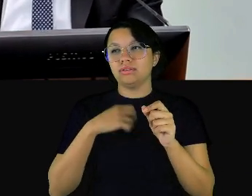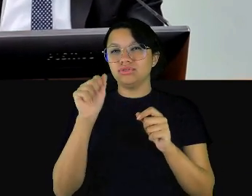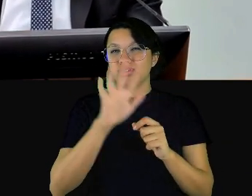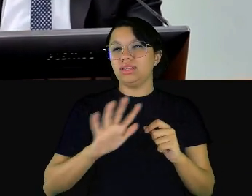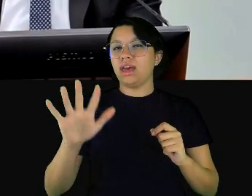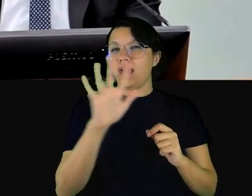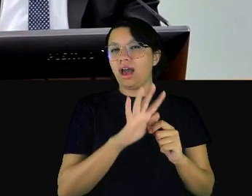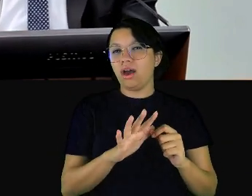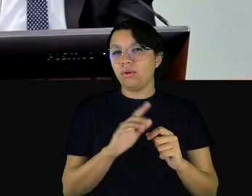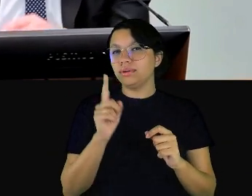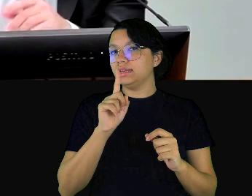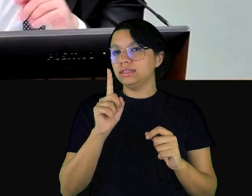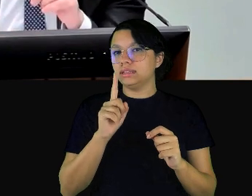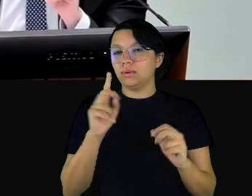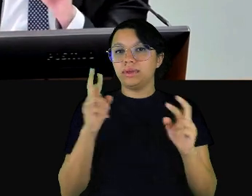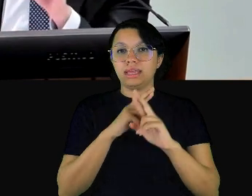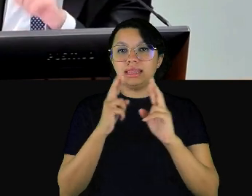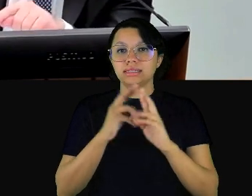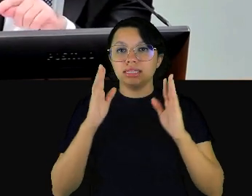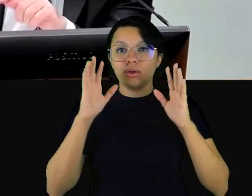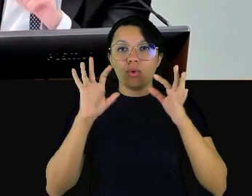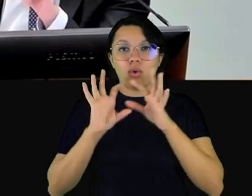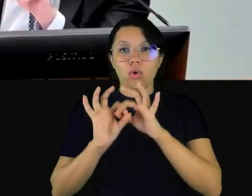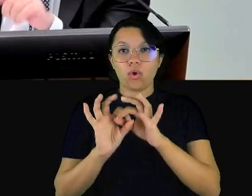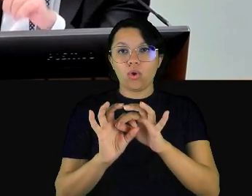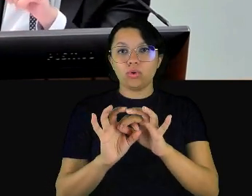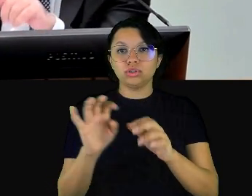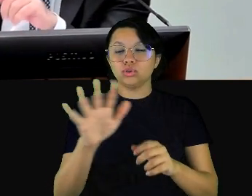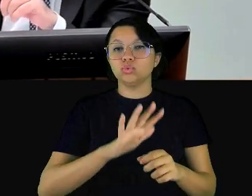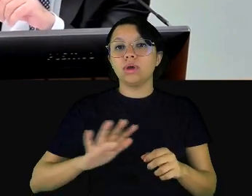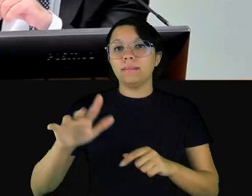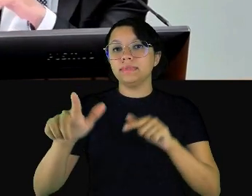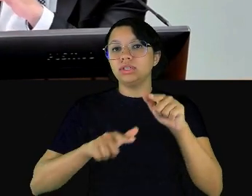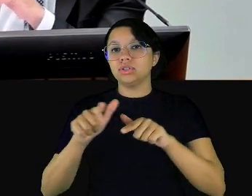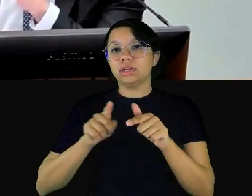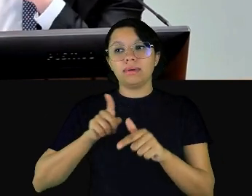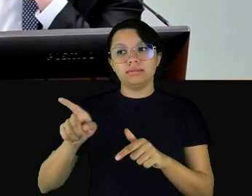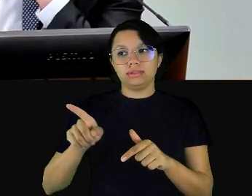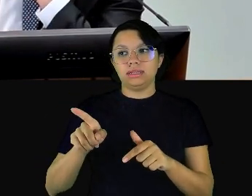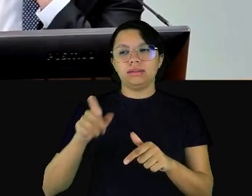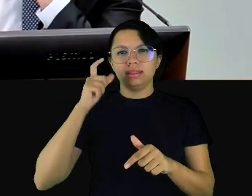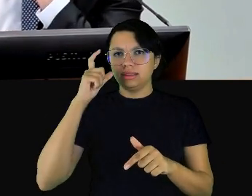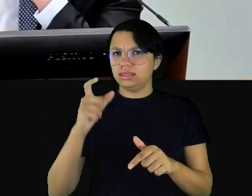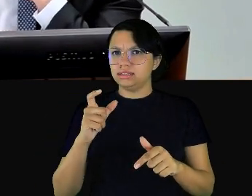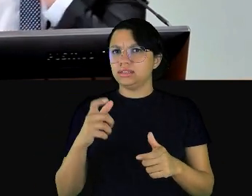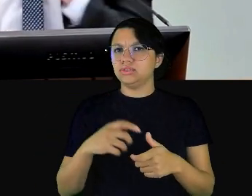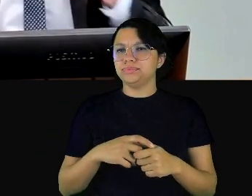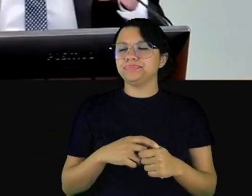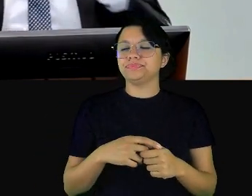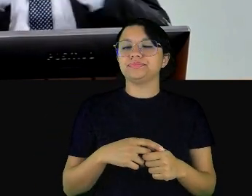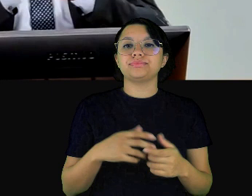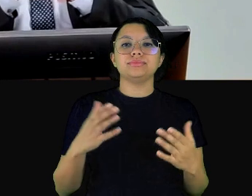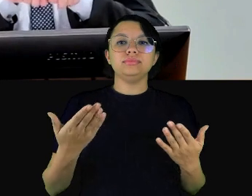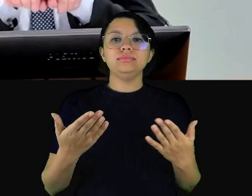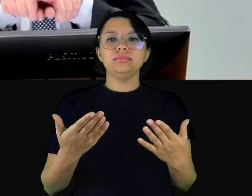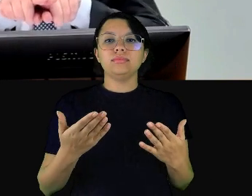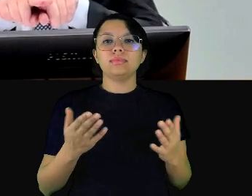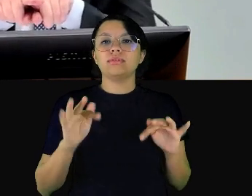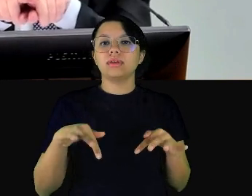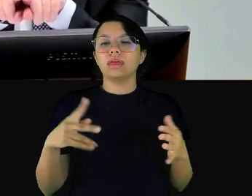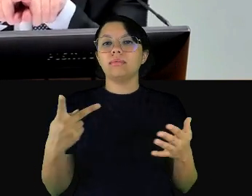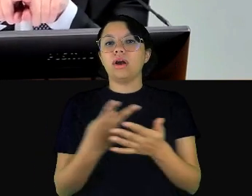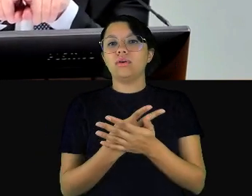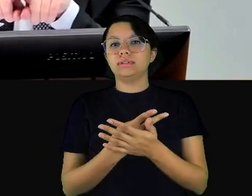genérica, né, e não em relação àquele contexto do ambiente laboral. É bem interessante isso. E aí acaba, então, acontecendo